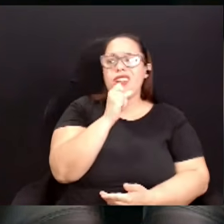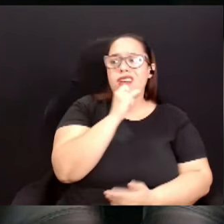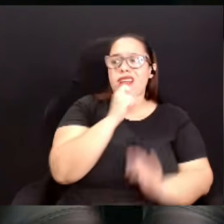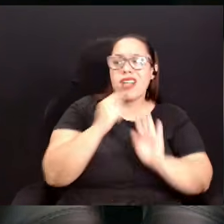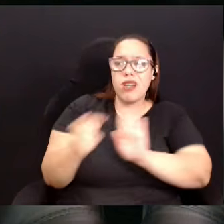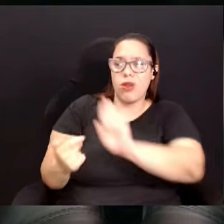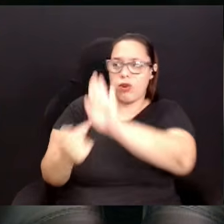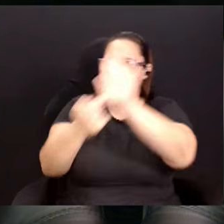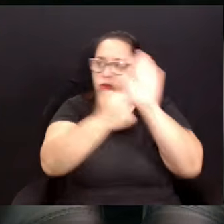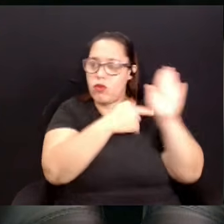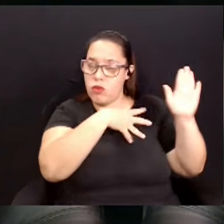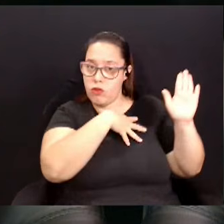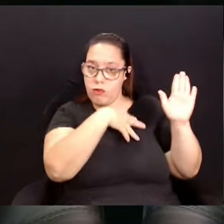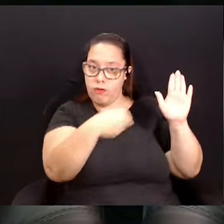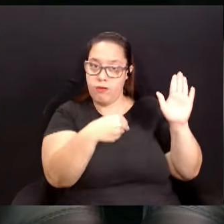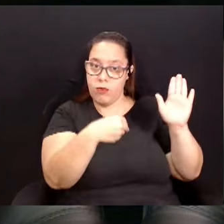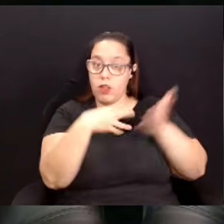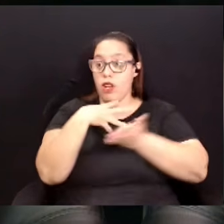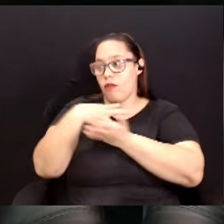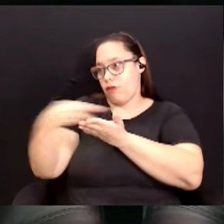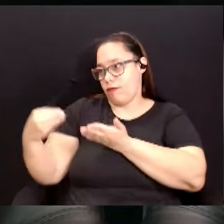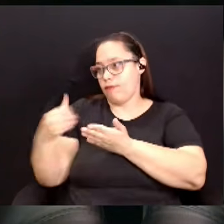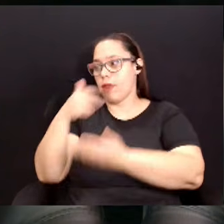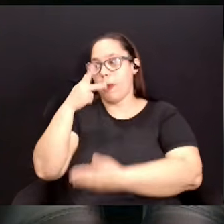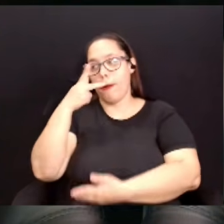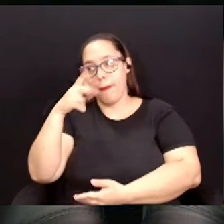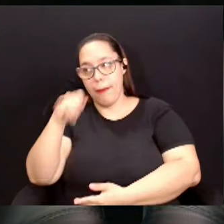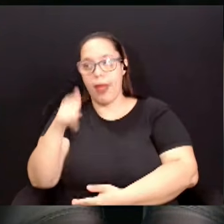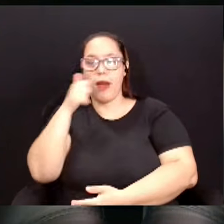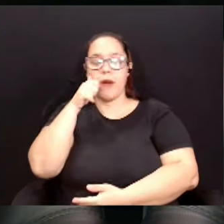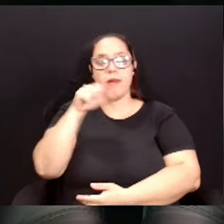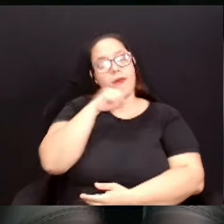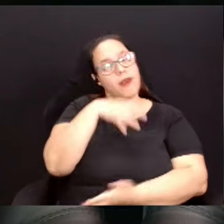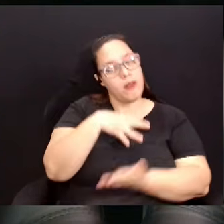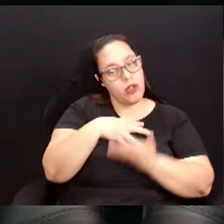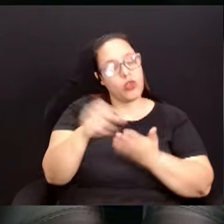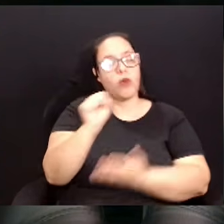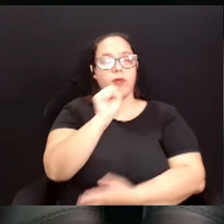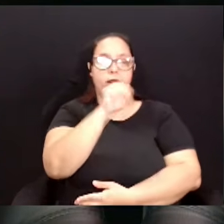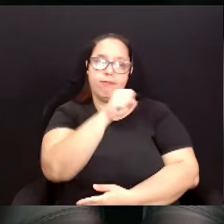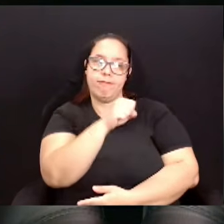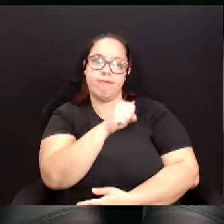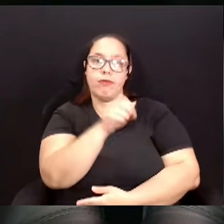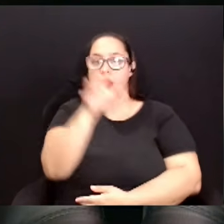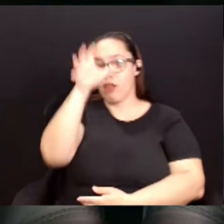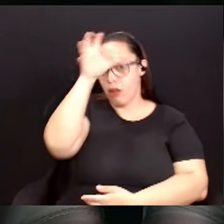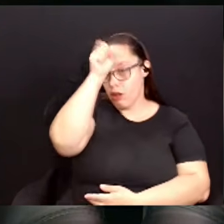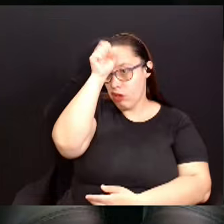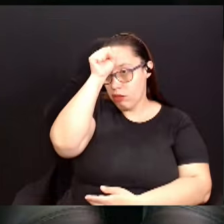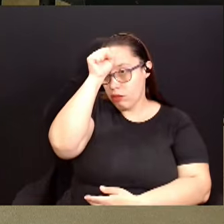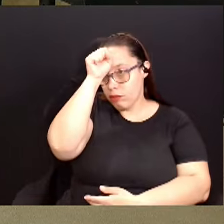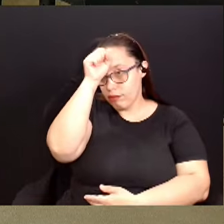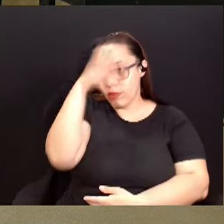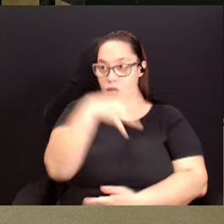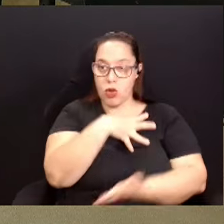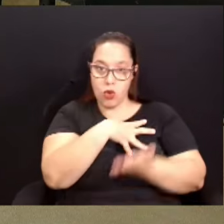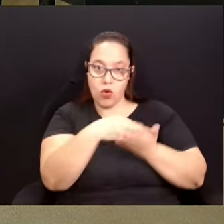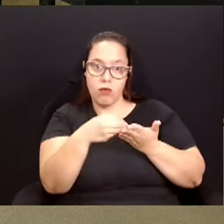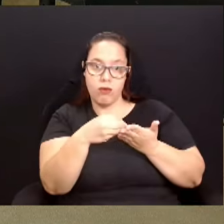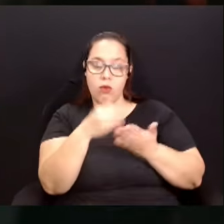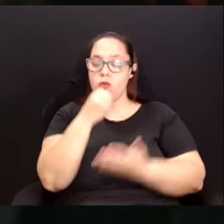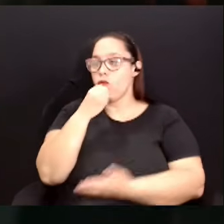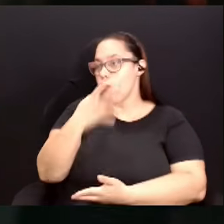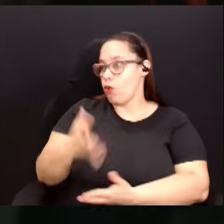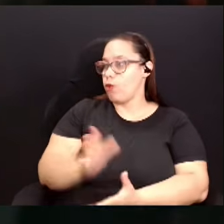porque ele vai te copiar. Pai, mãe, ele vai te copiar. Sim. A gente aprende ali fazendo a cópia, né? Muito bom, meninas.